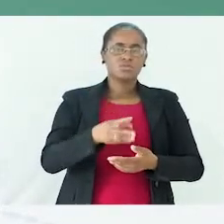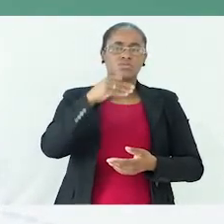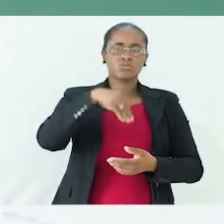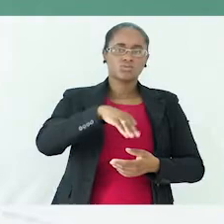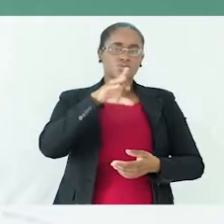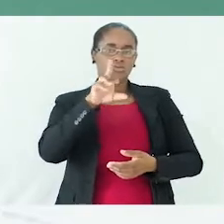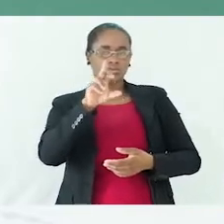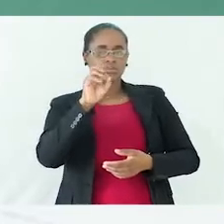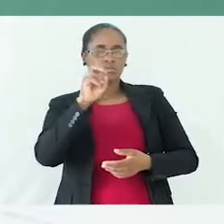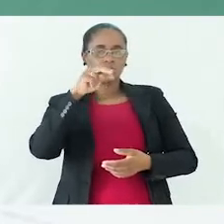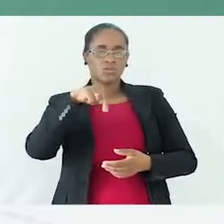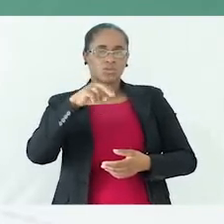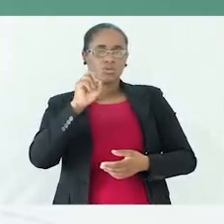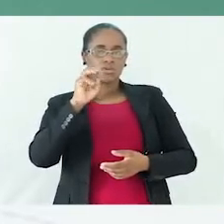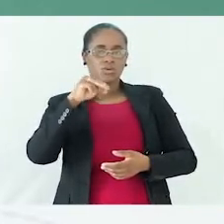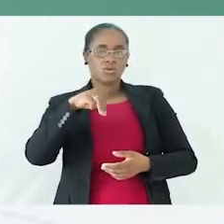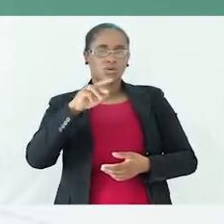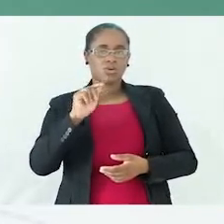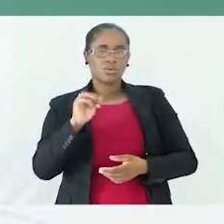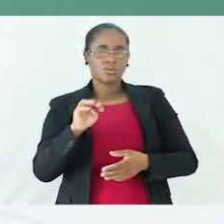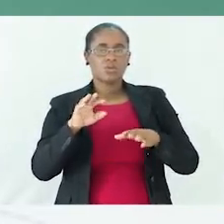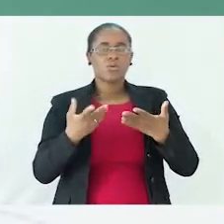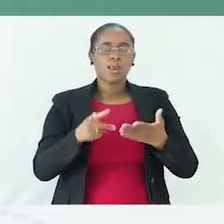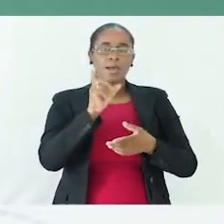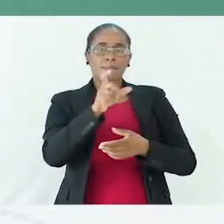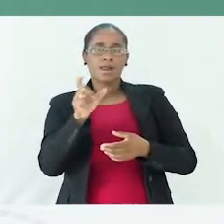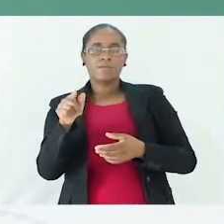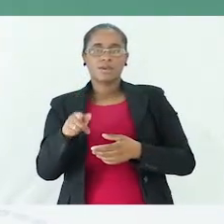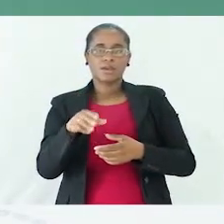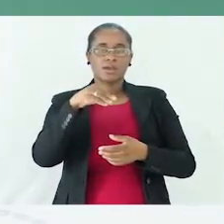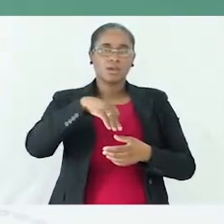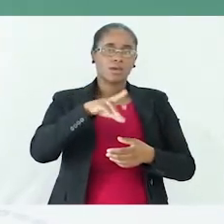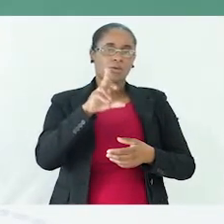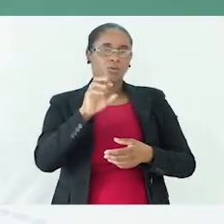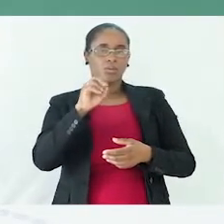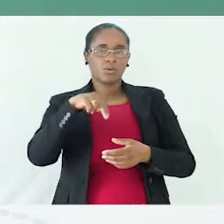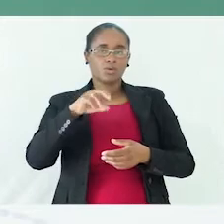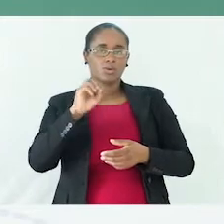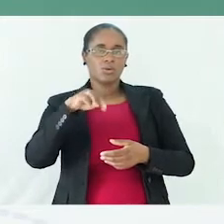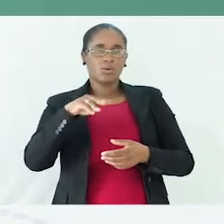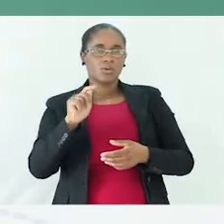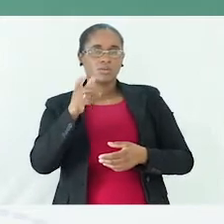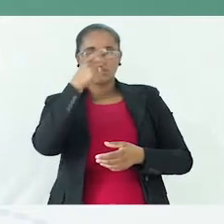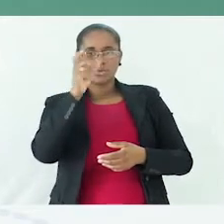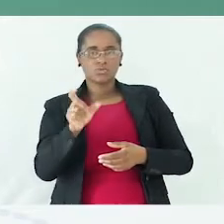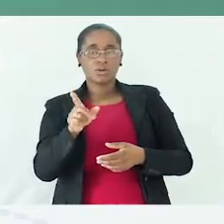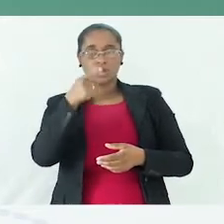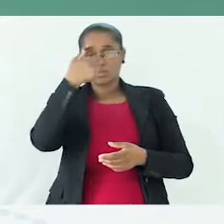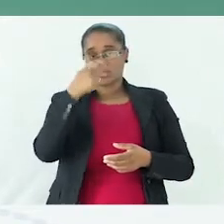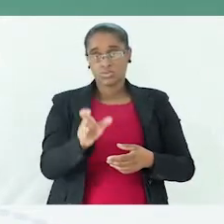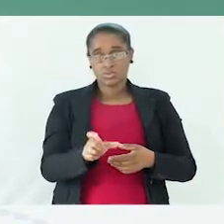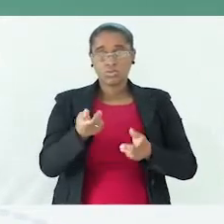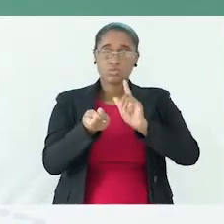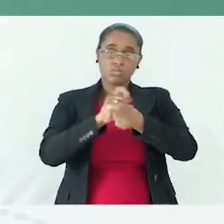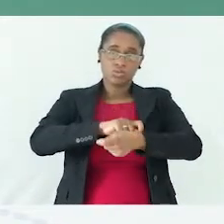pronomes. Qual é a palavra aqui que é um pronome pessoal? É a pessoa. Disse pronome, as pessoas mudam, não